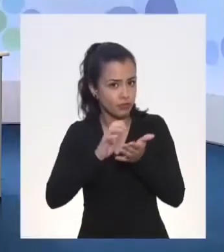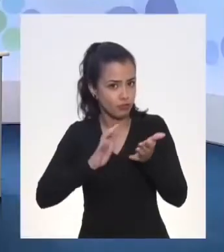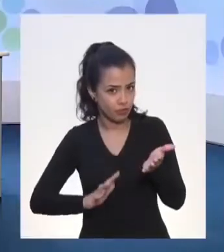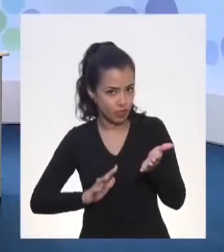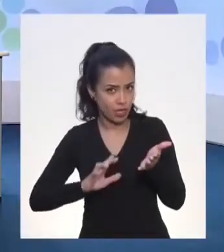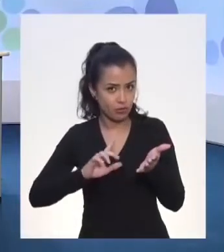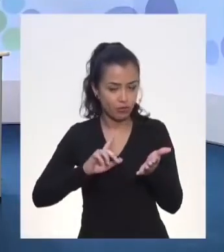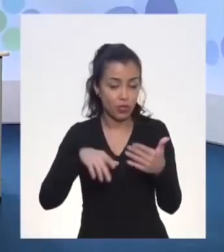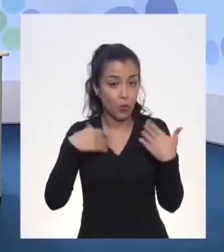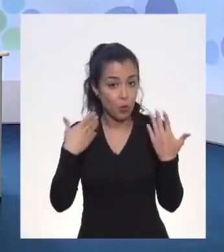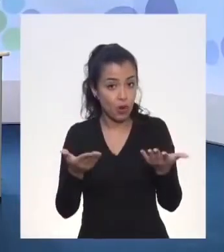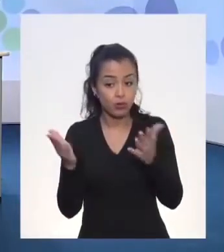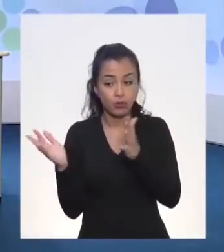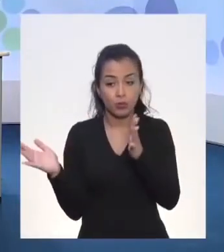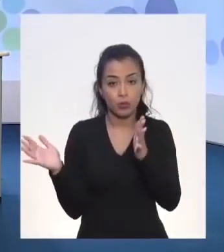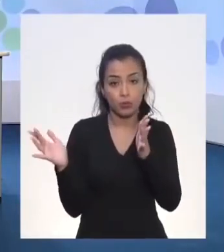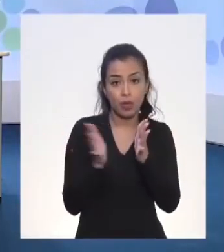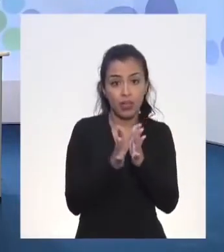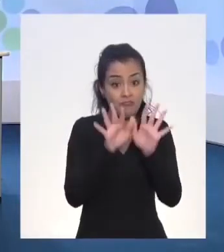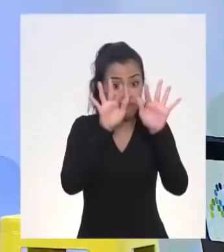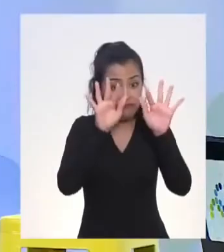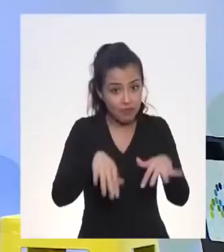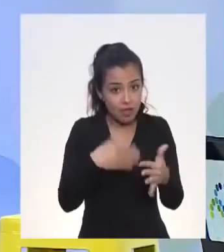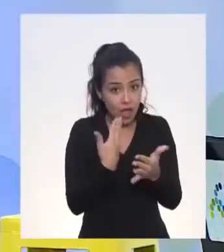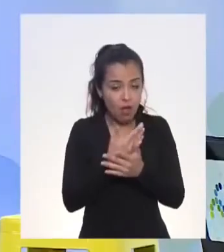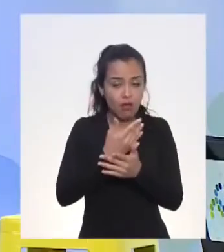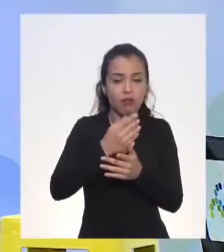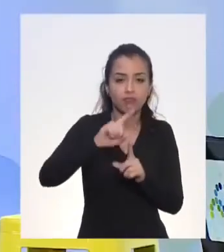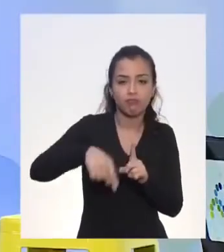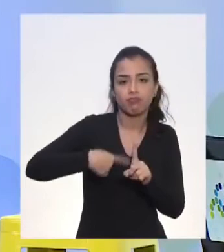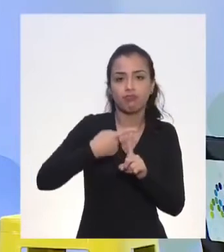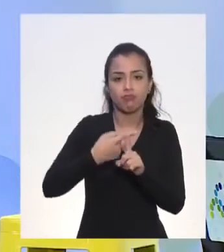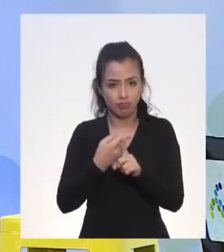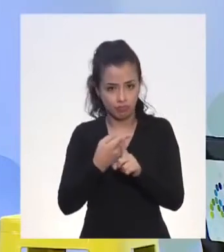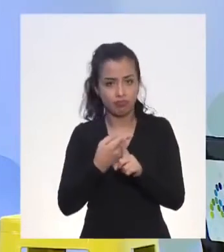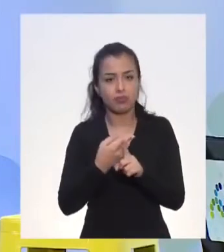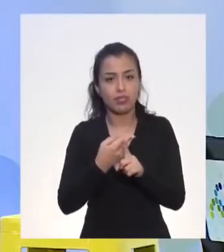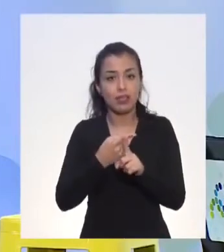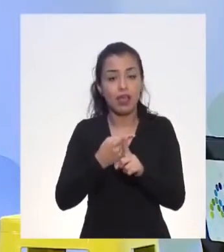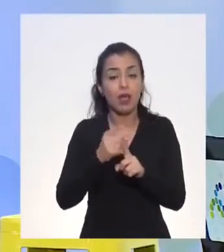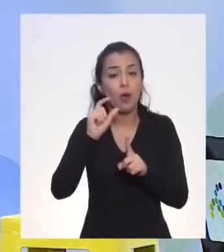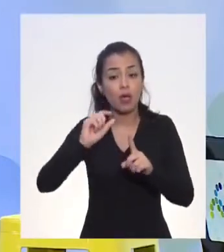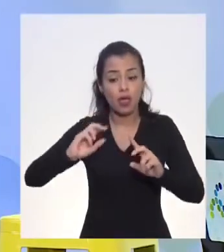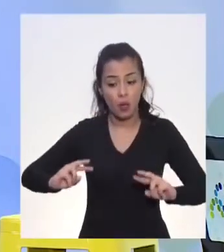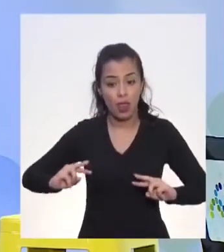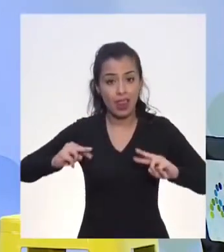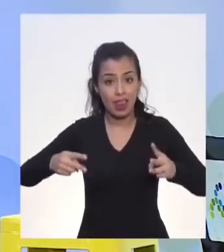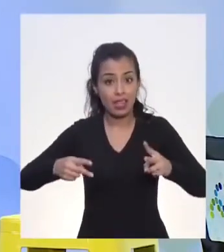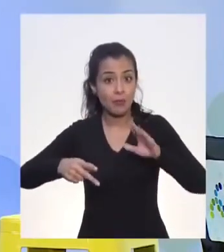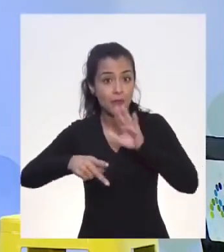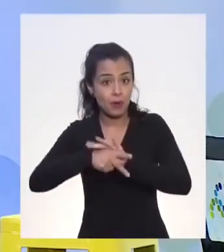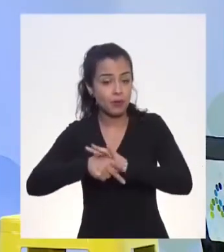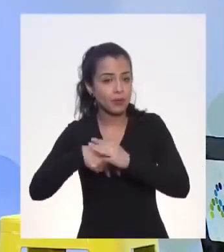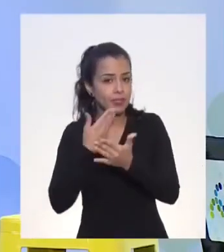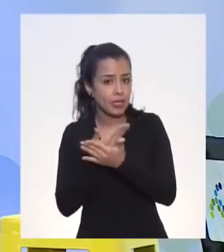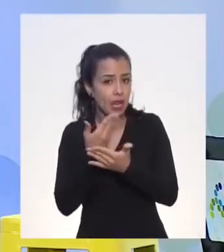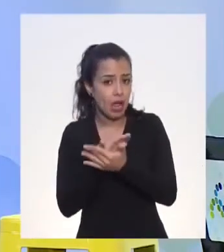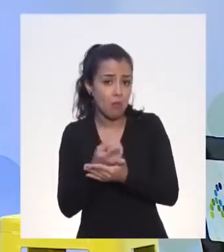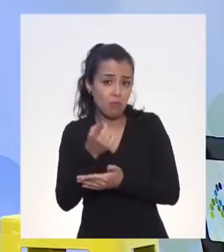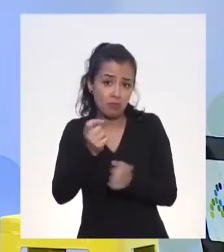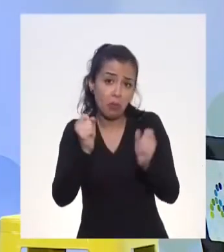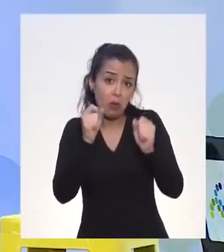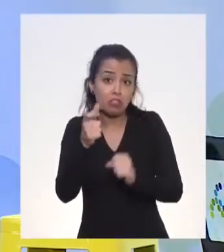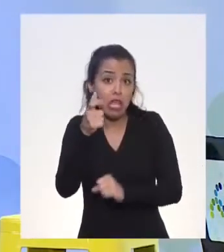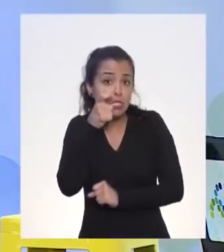pós-aula, vamos dizer assim, tá? Ela vai ser acompanhada do vídeo da aula, tem o link lá para você da aula. assistir a aula